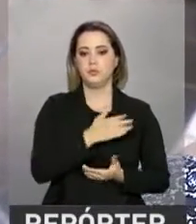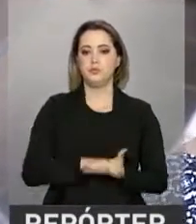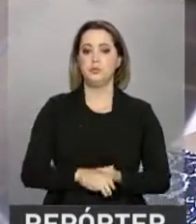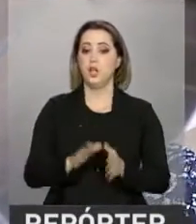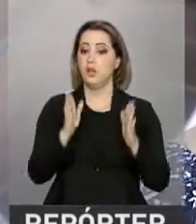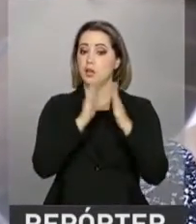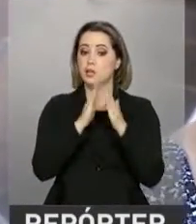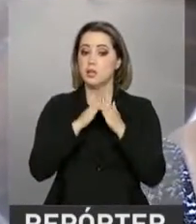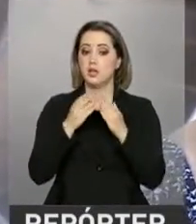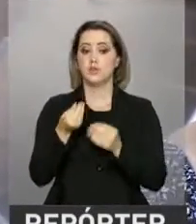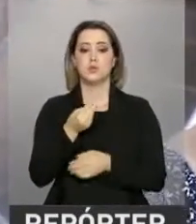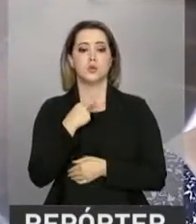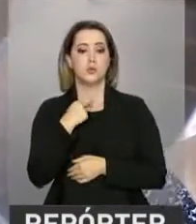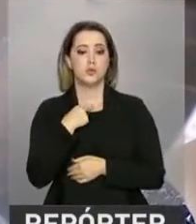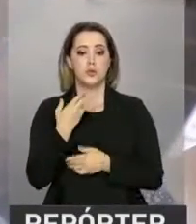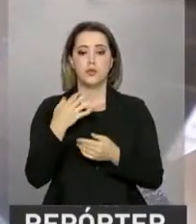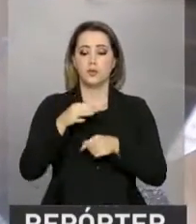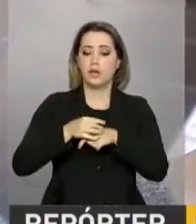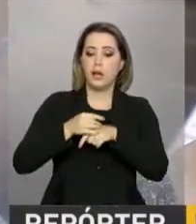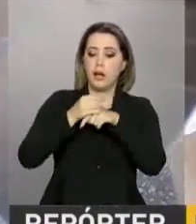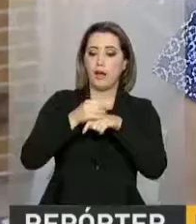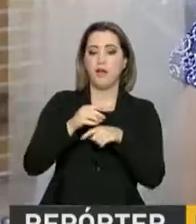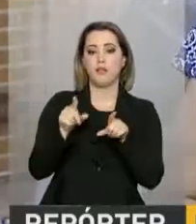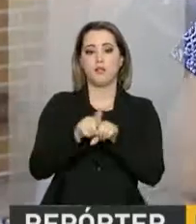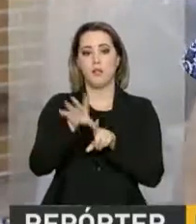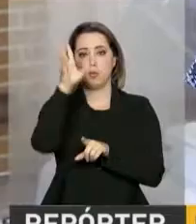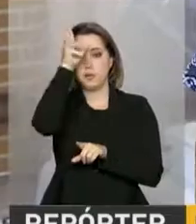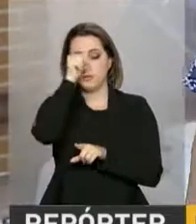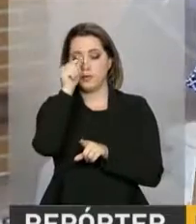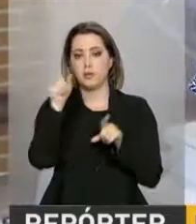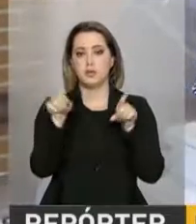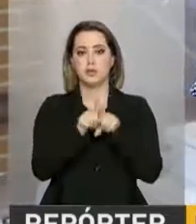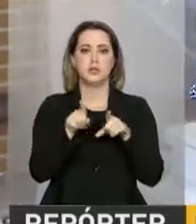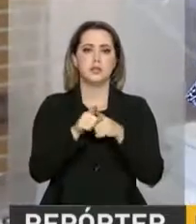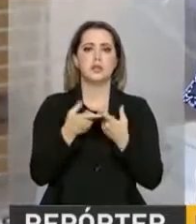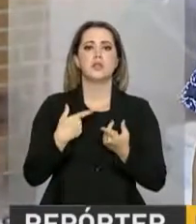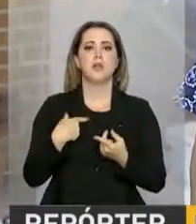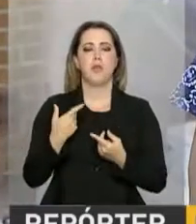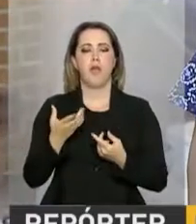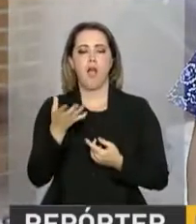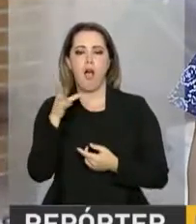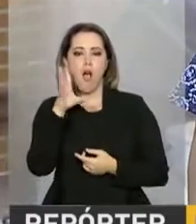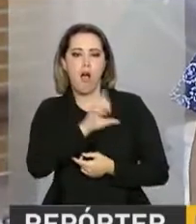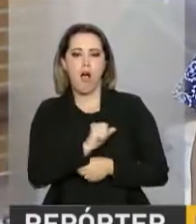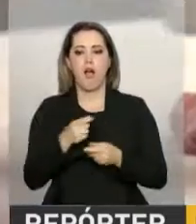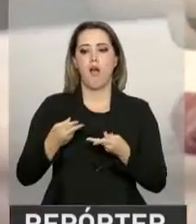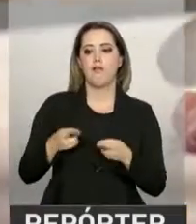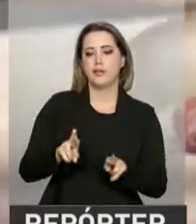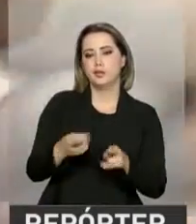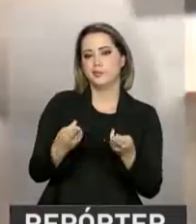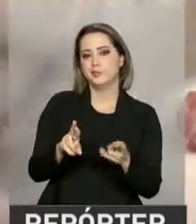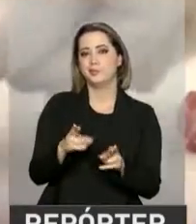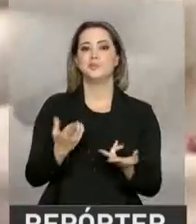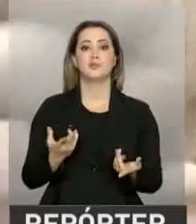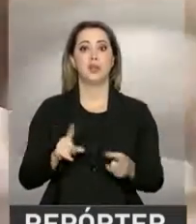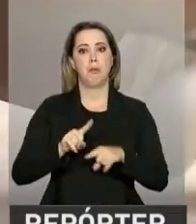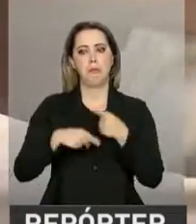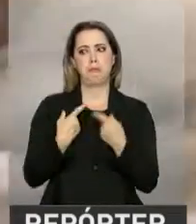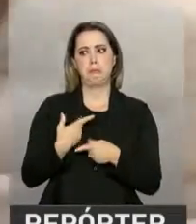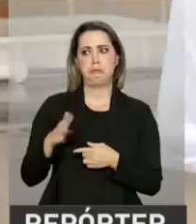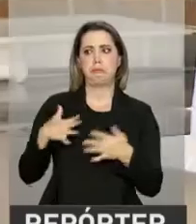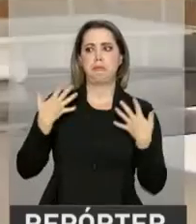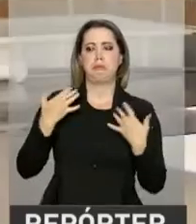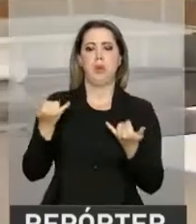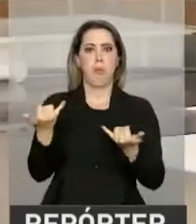dona Zilda não pode faltar nem carne nem frango na mesa. Ela também não dispensa um churrasquinho no fim de semana. Mas depois das notícias